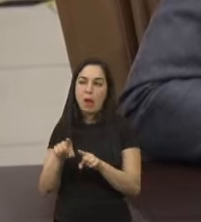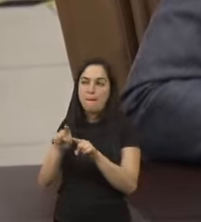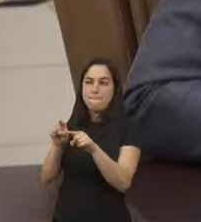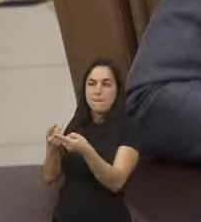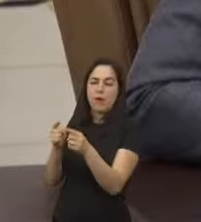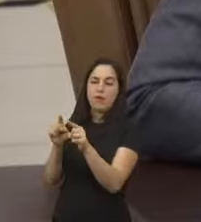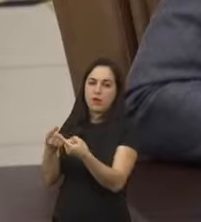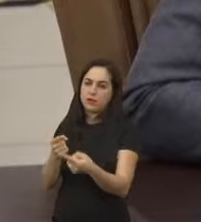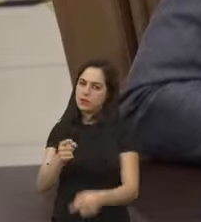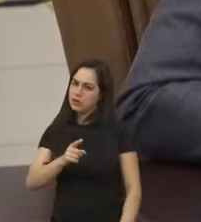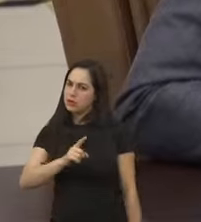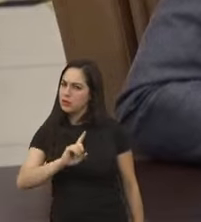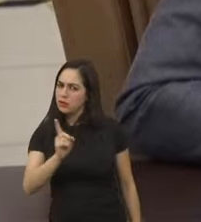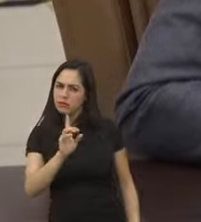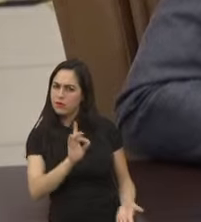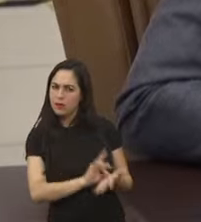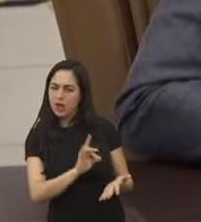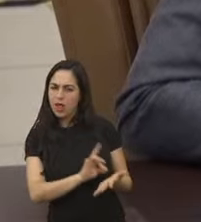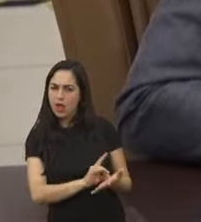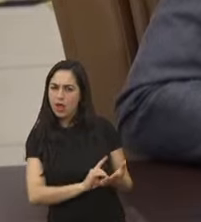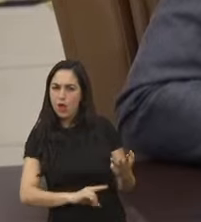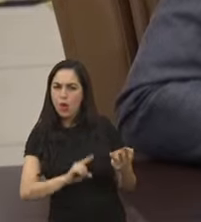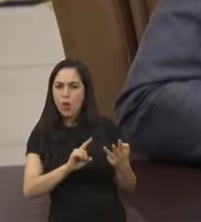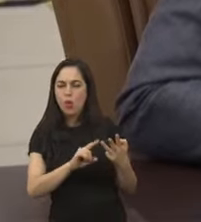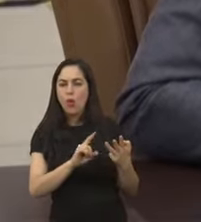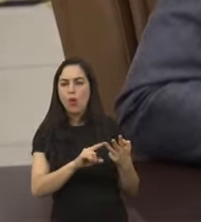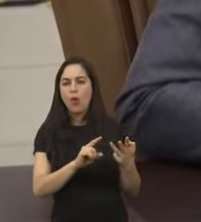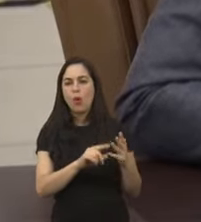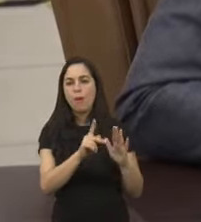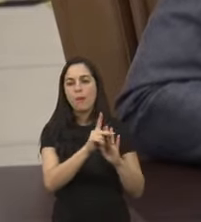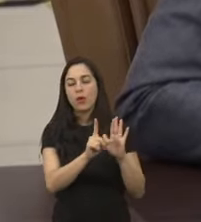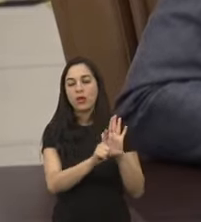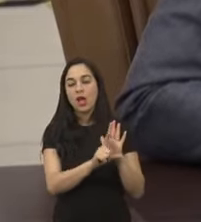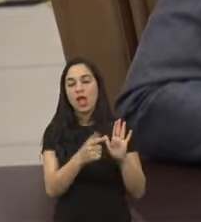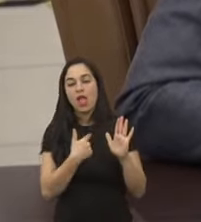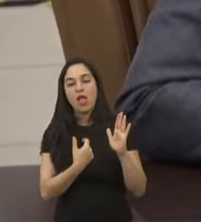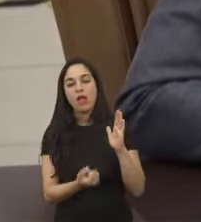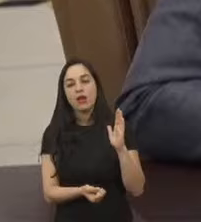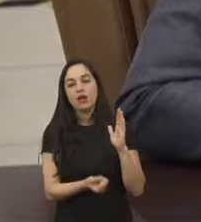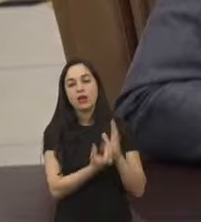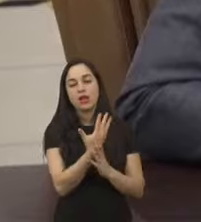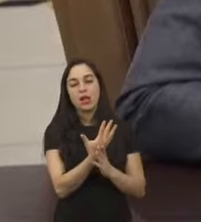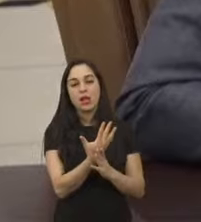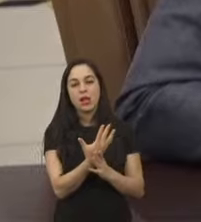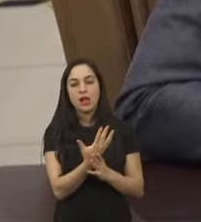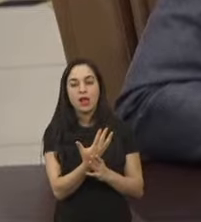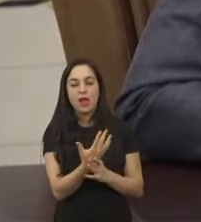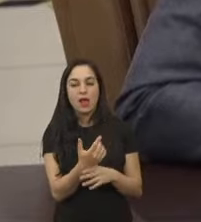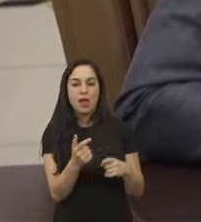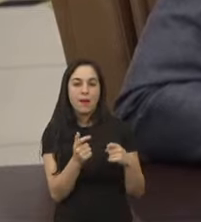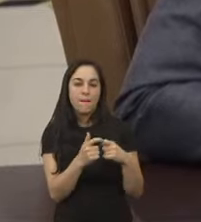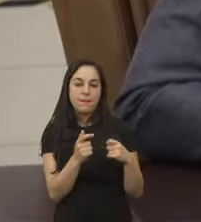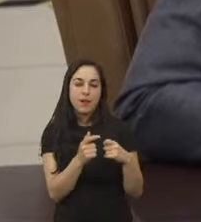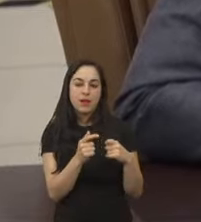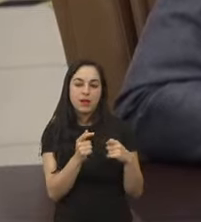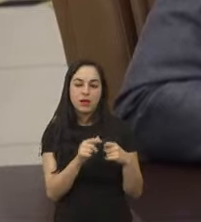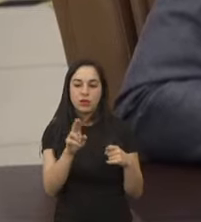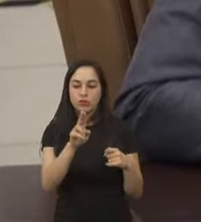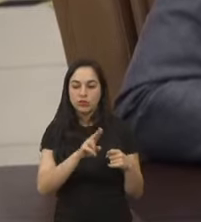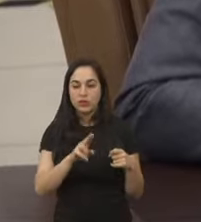judiciário. Isso não é verdade. Um dos projetos é de minha autoria, que é o Banco de Ração, Medicamentos e Utensílios. Está aqui a vereadora Sônia Patas da